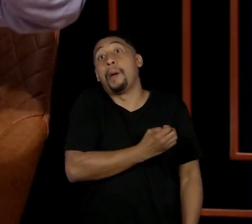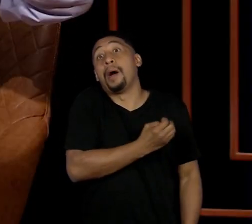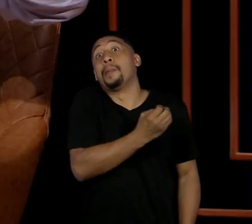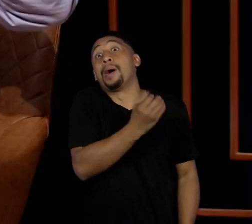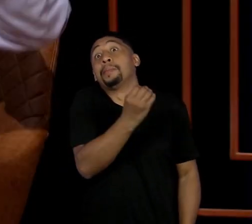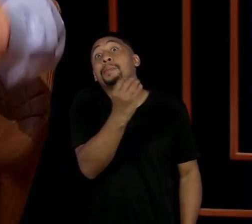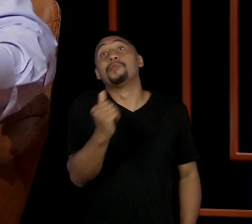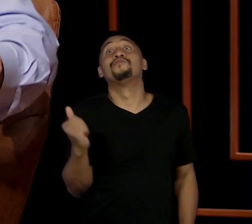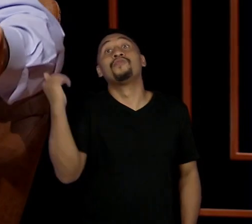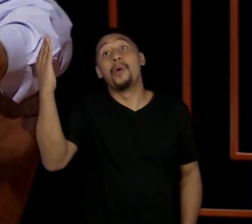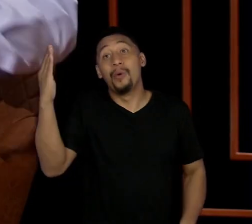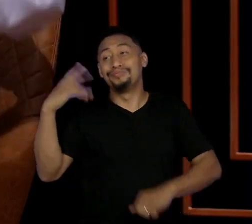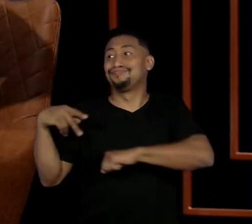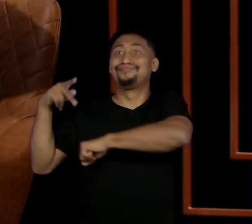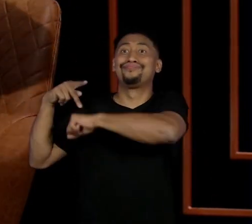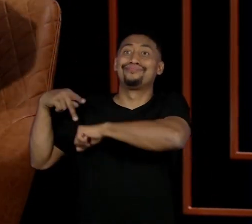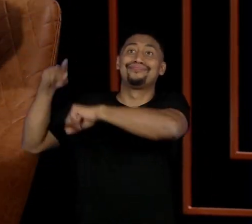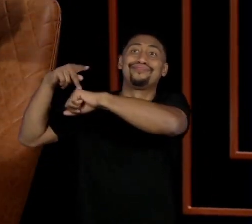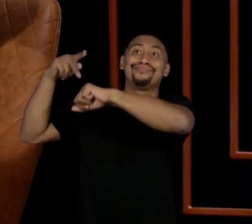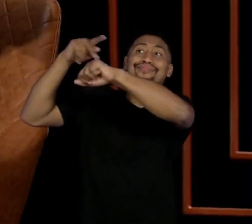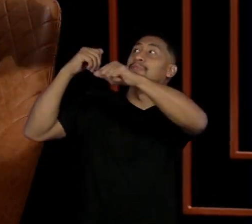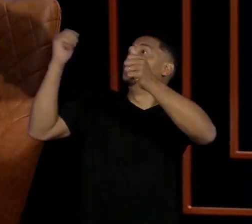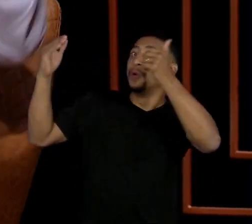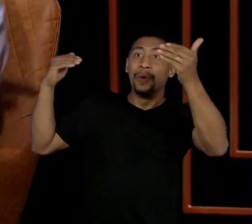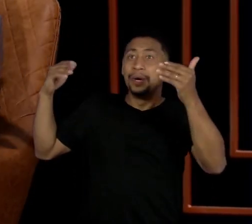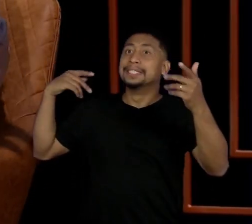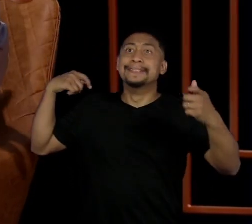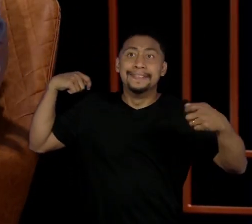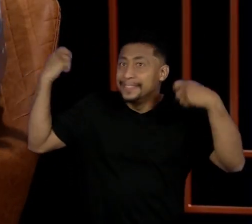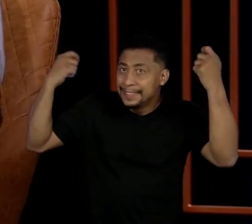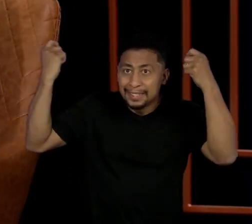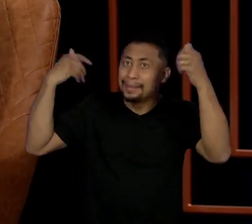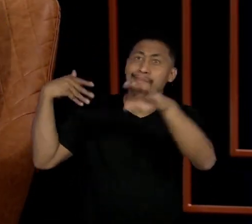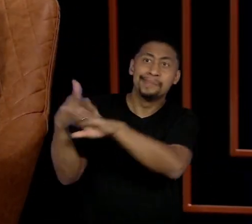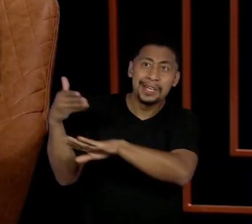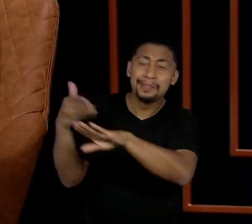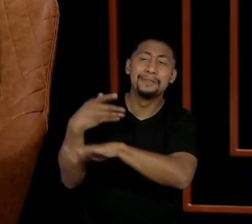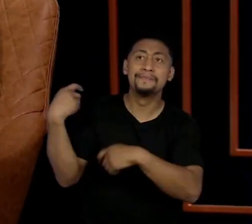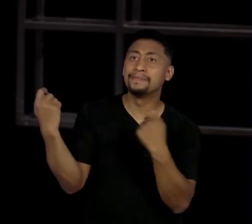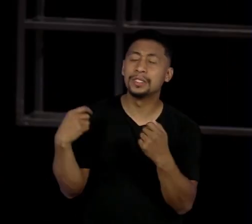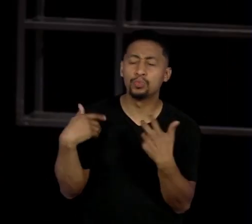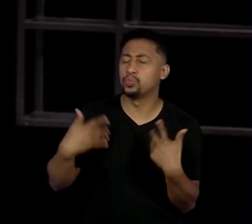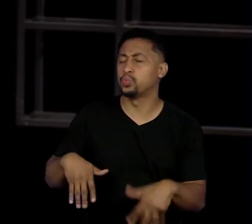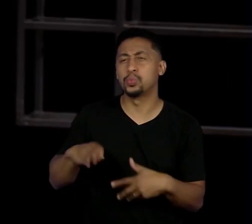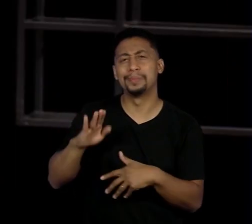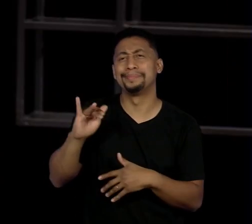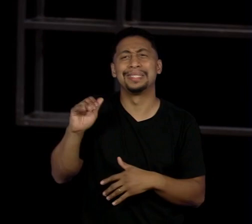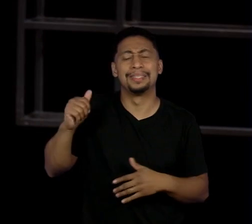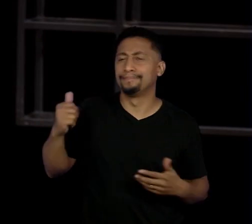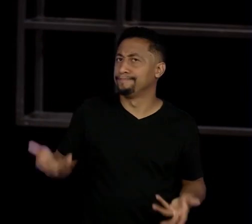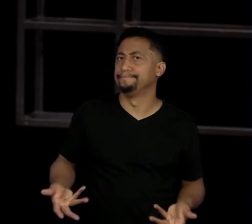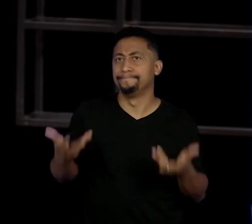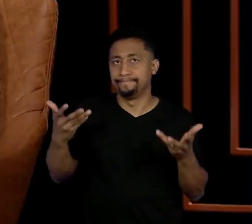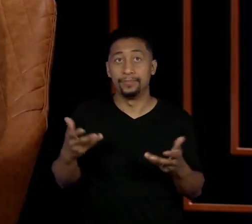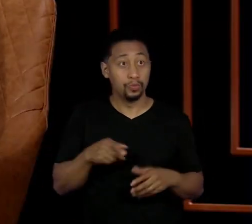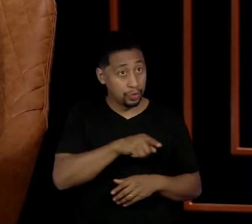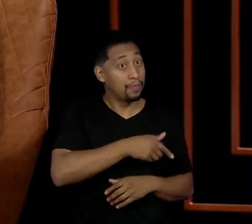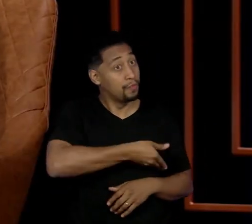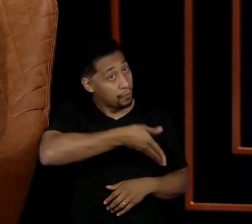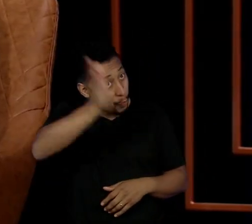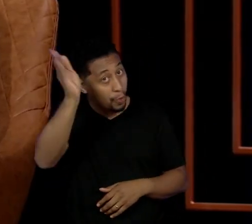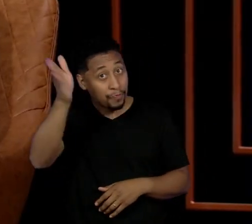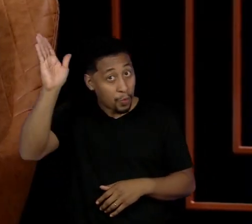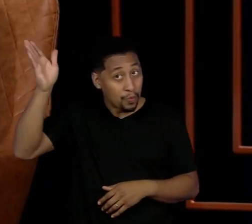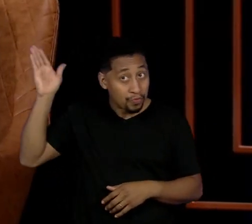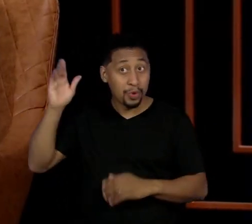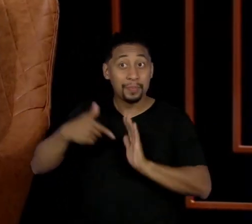fizemos festivais importantíssimos. A Bia é o gigante da minha vida. Levaram o nome do nosso país para fora. É tipo um jogador de